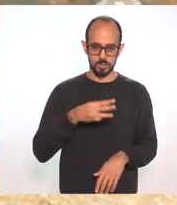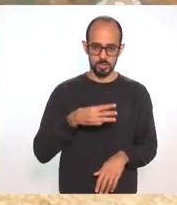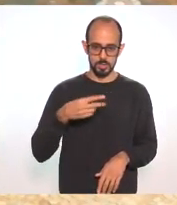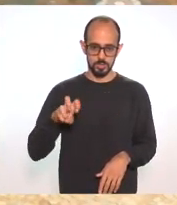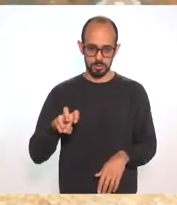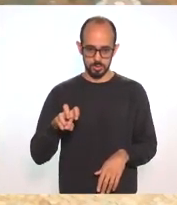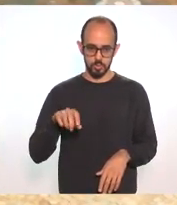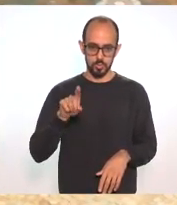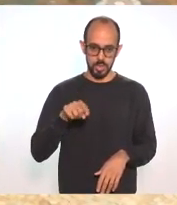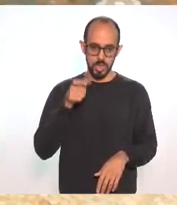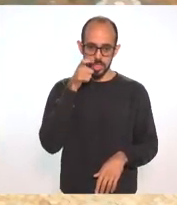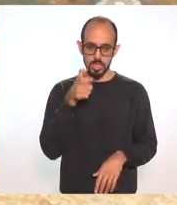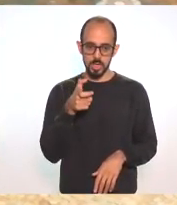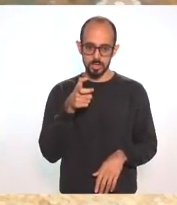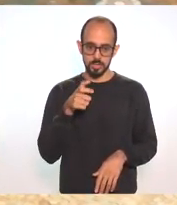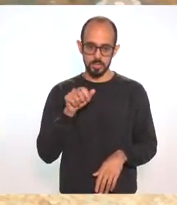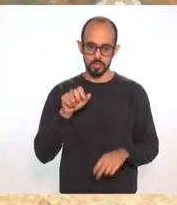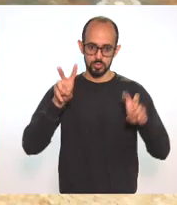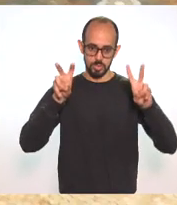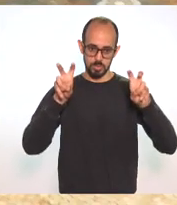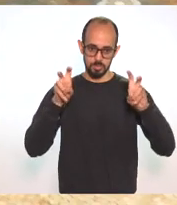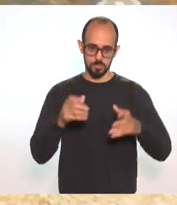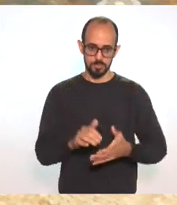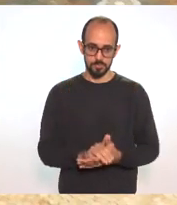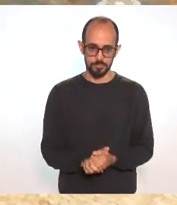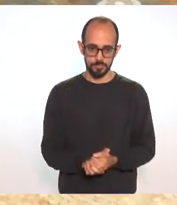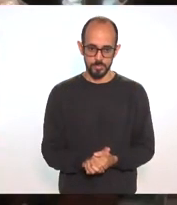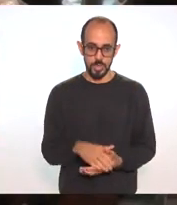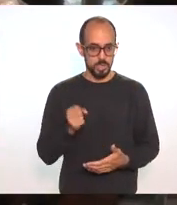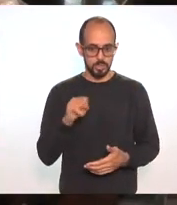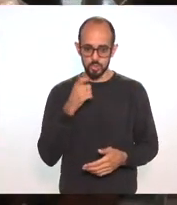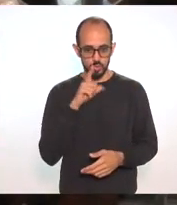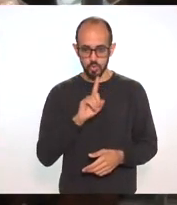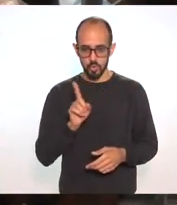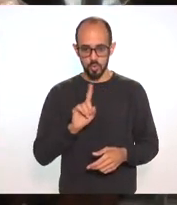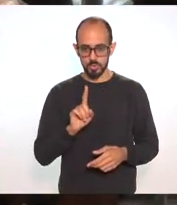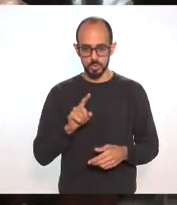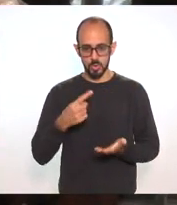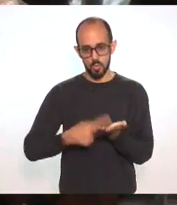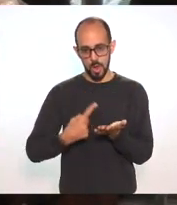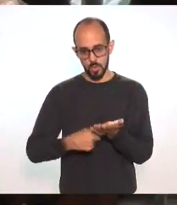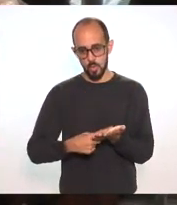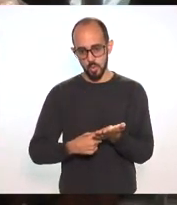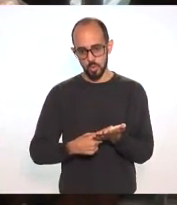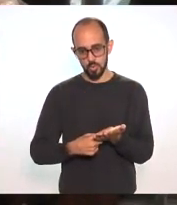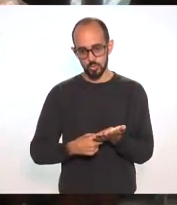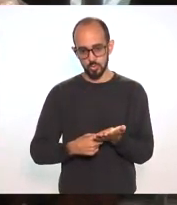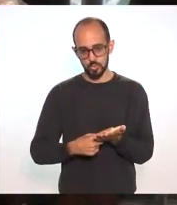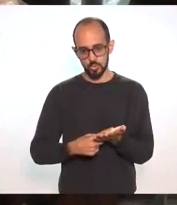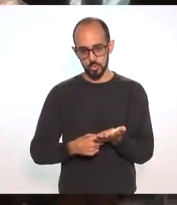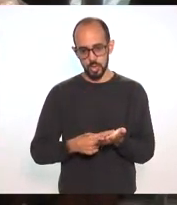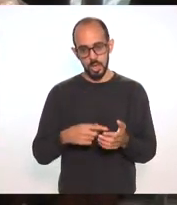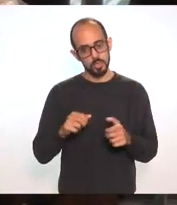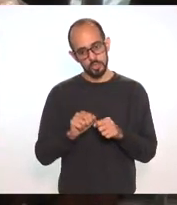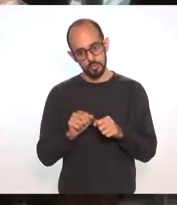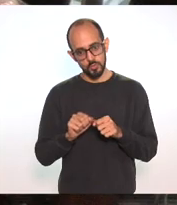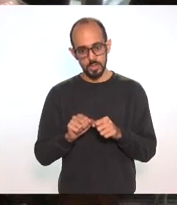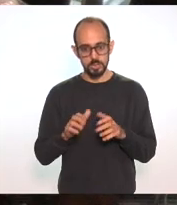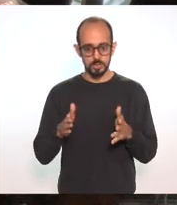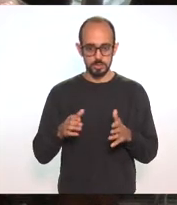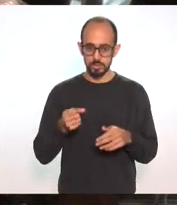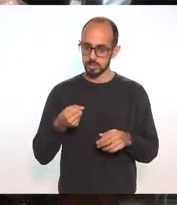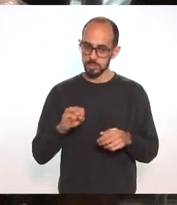acho que é interessante, é um tema caro para todo mundo. Se nós não conseguimos chegar a um acordo, Vossas Excelências fizeram pela bancada destaque. Se não tiver acordo,